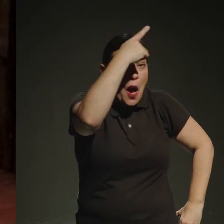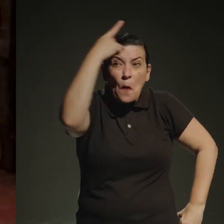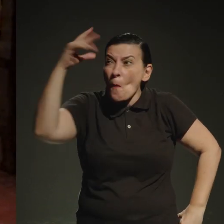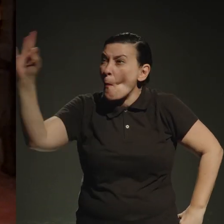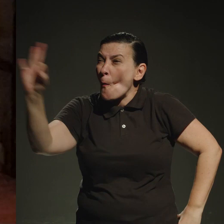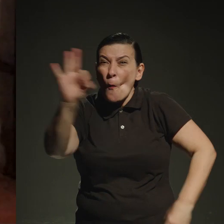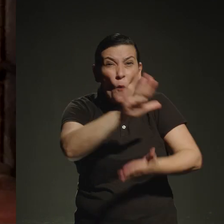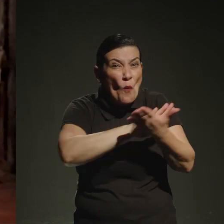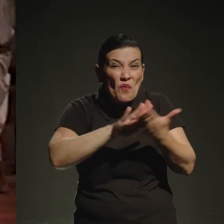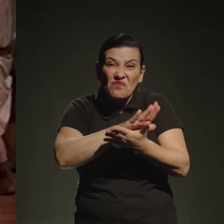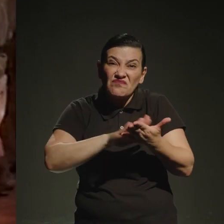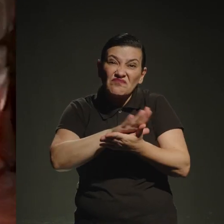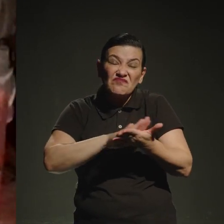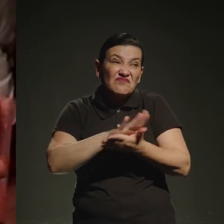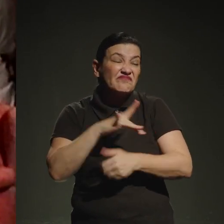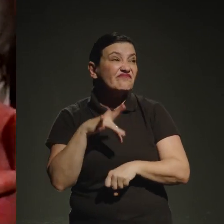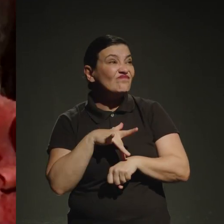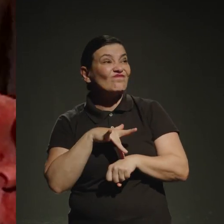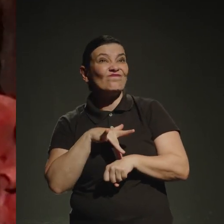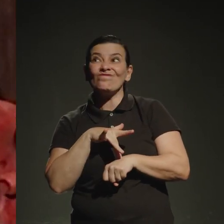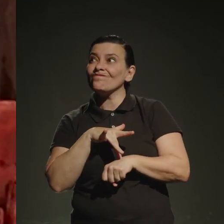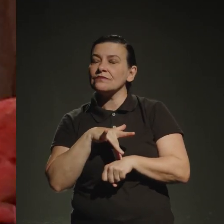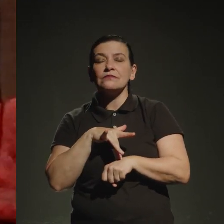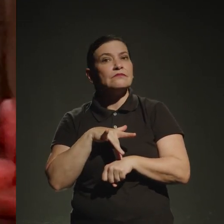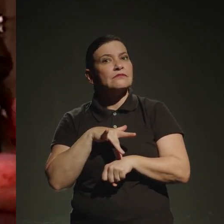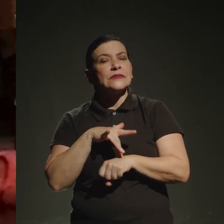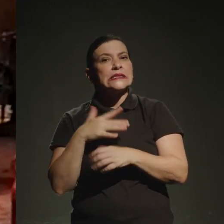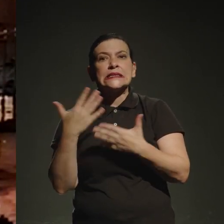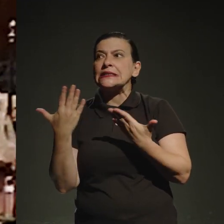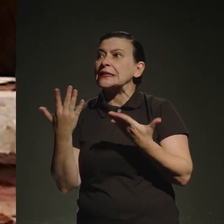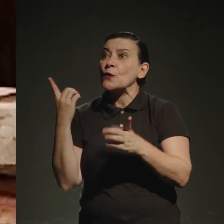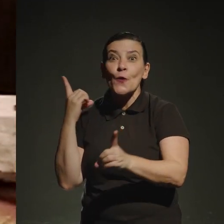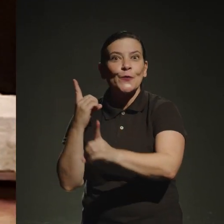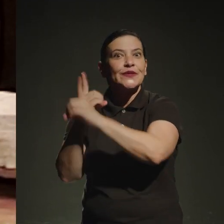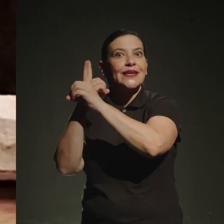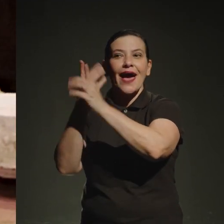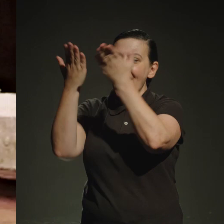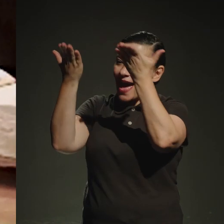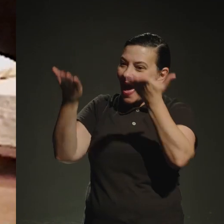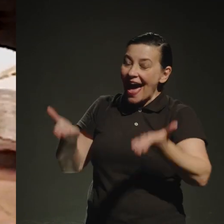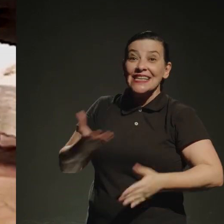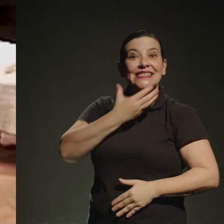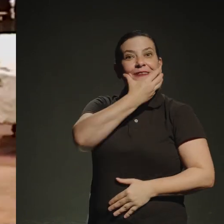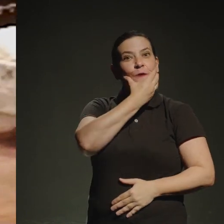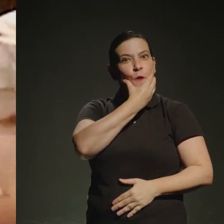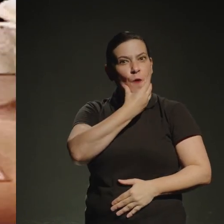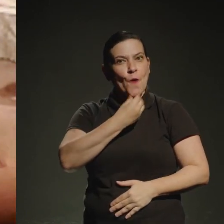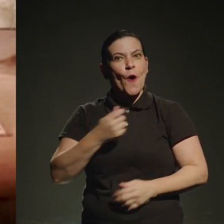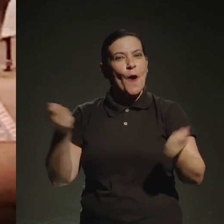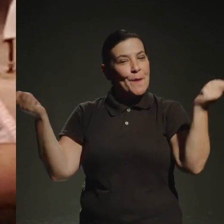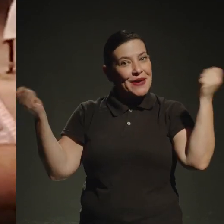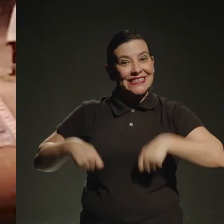Tédio. Ah, se ao menos cruzasse o meu caminho algum mouro encantado e lagartixa que me